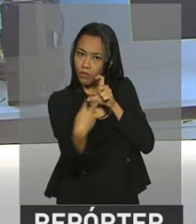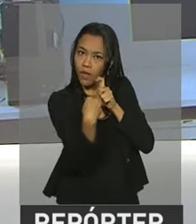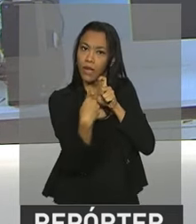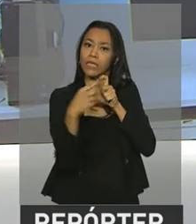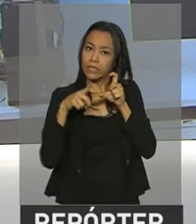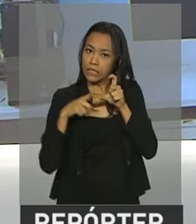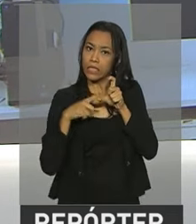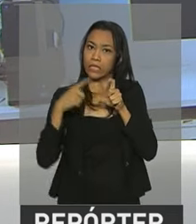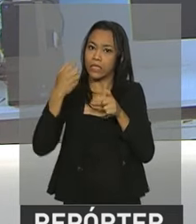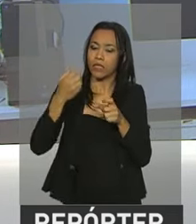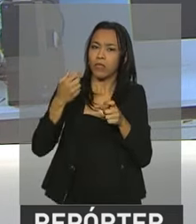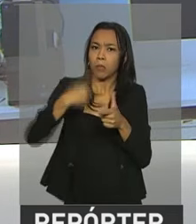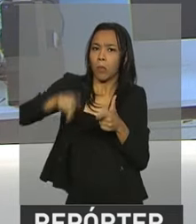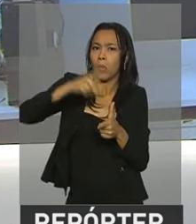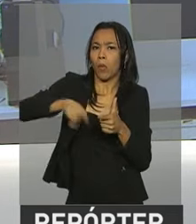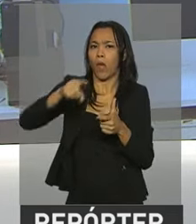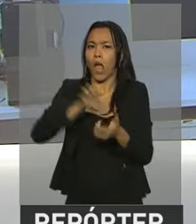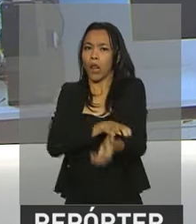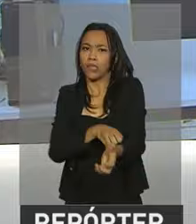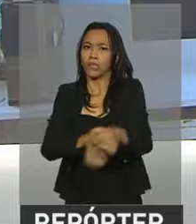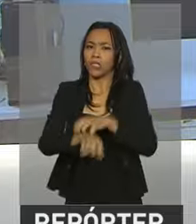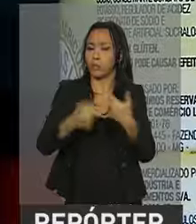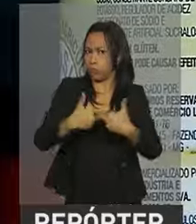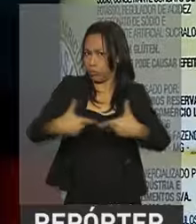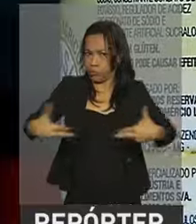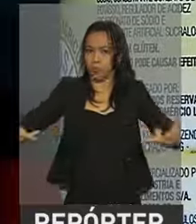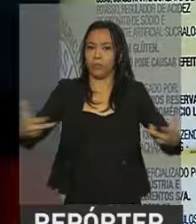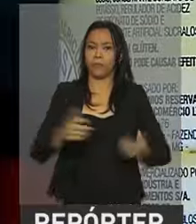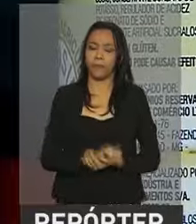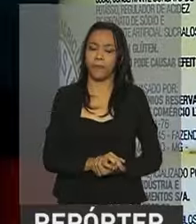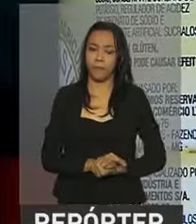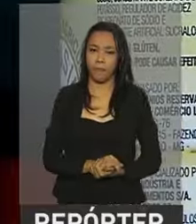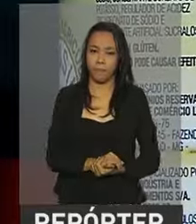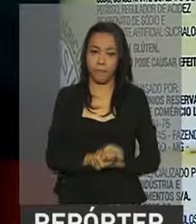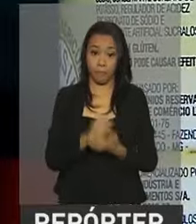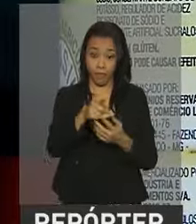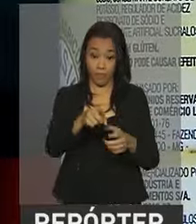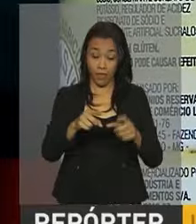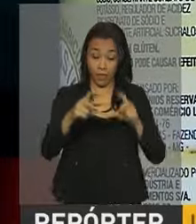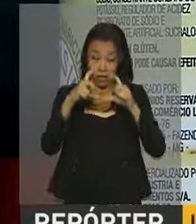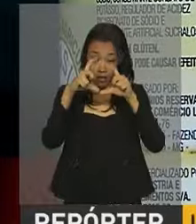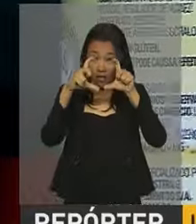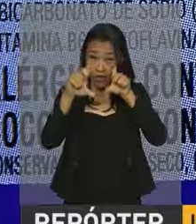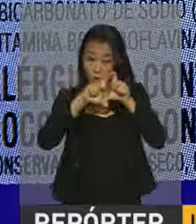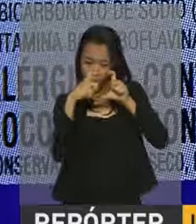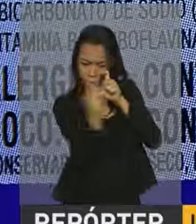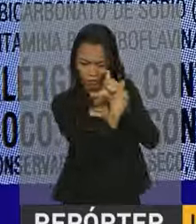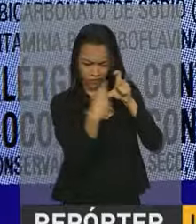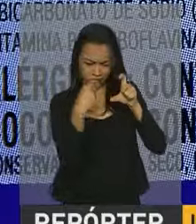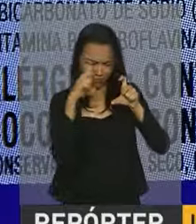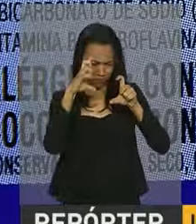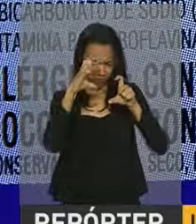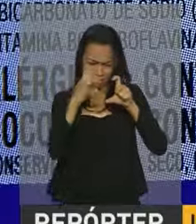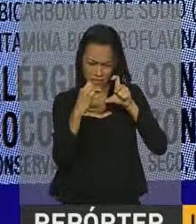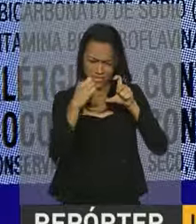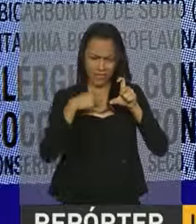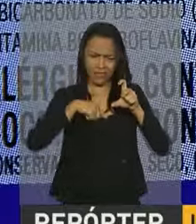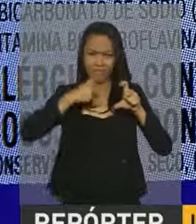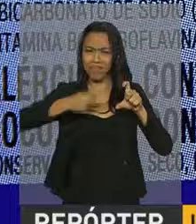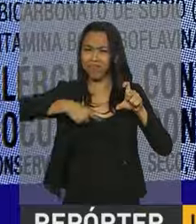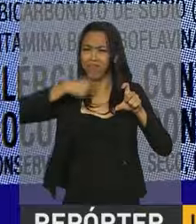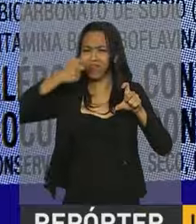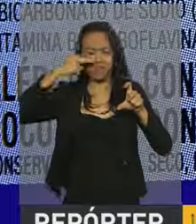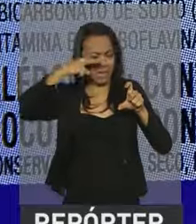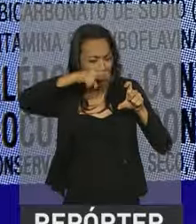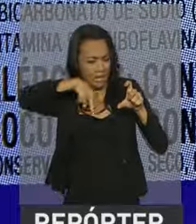substância na composição dos produtos as letras são tão pequenas que fica muito difícil ler os